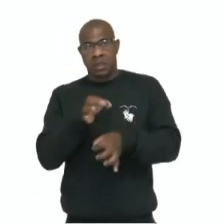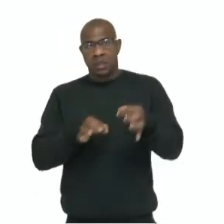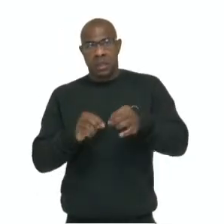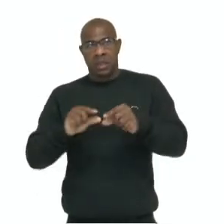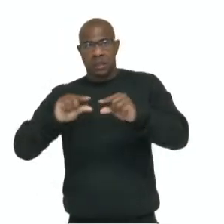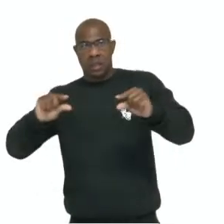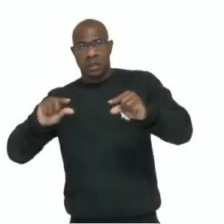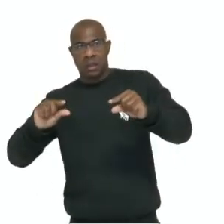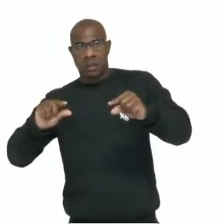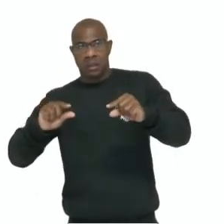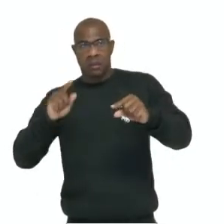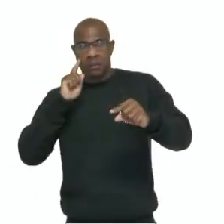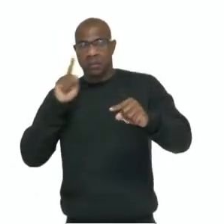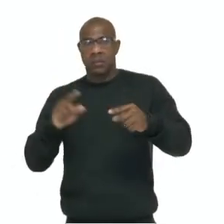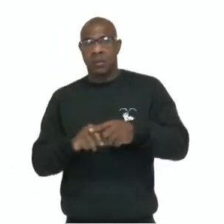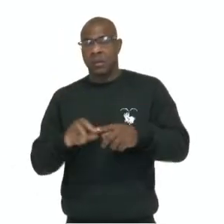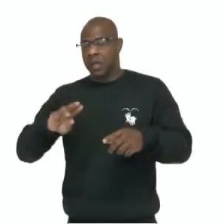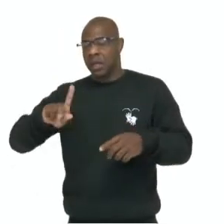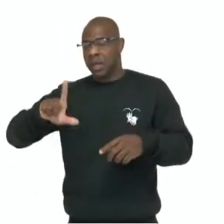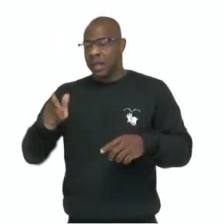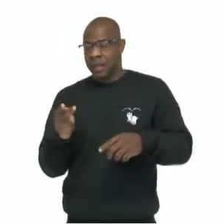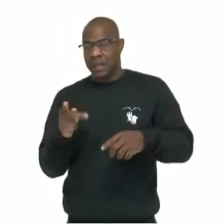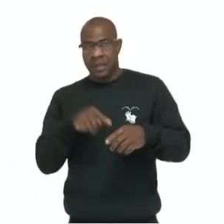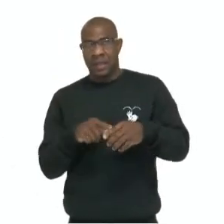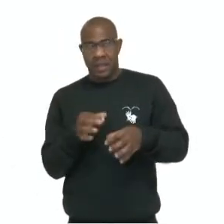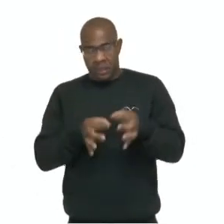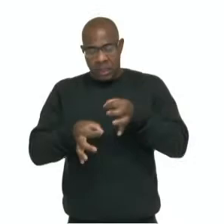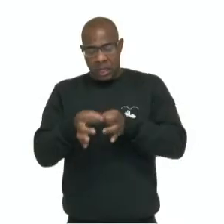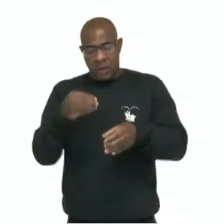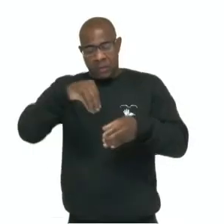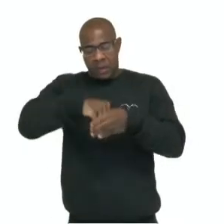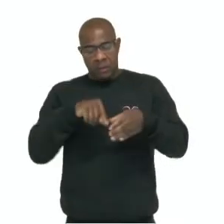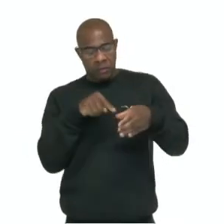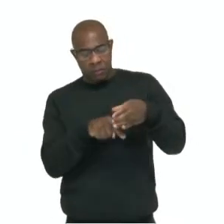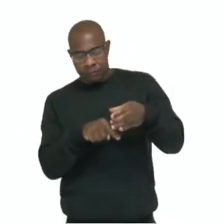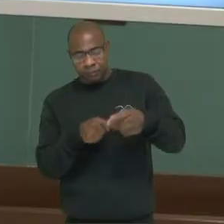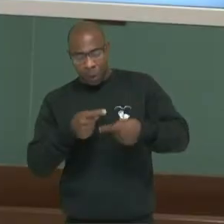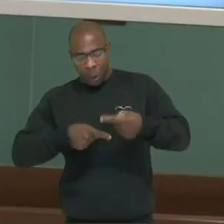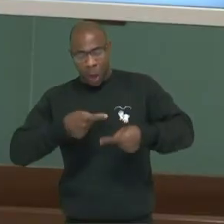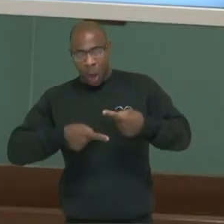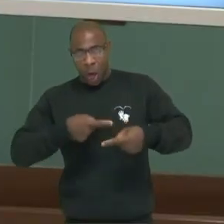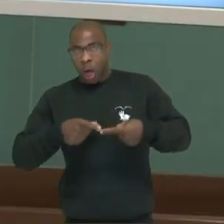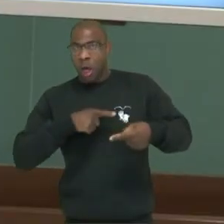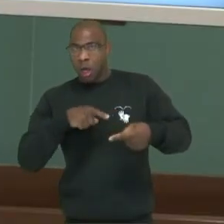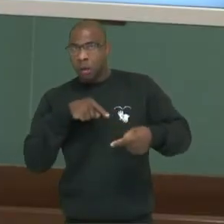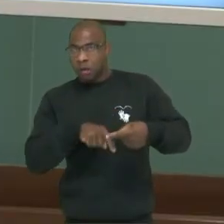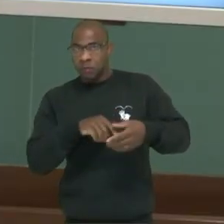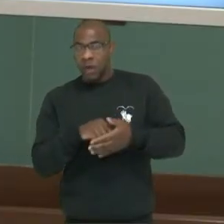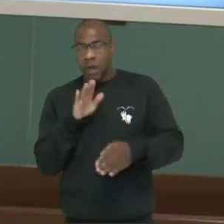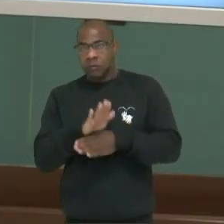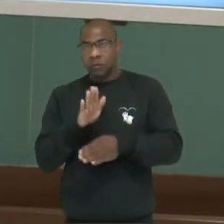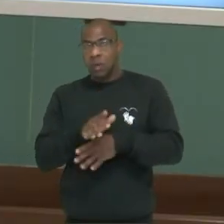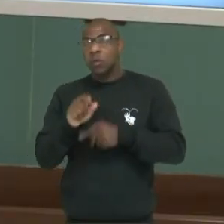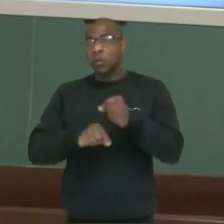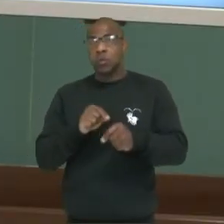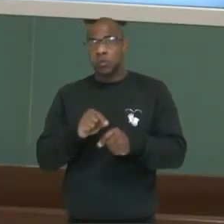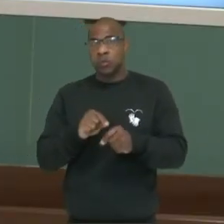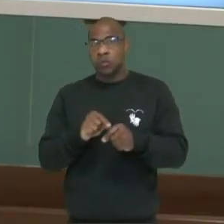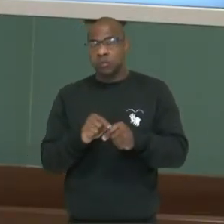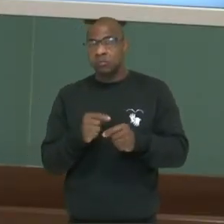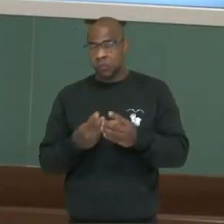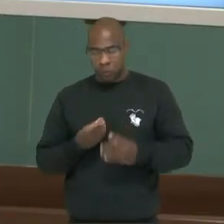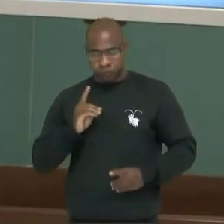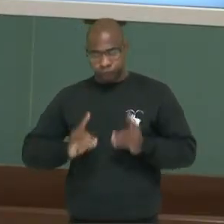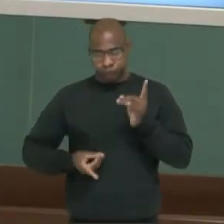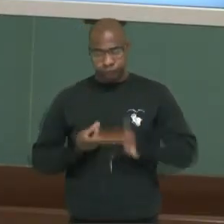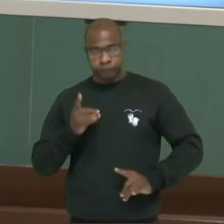intersticiais. O LH vai agir nessas células intersticiais e ele vai ajudar, né, a produzir a